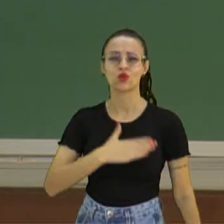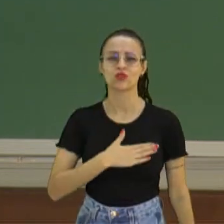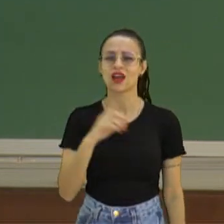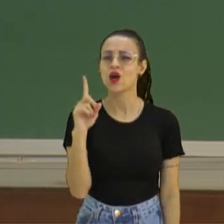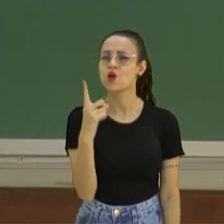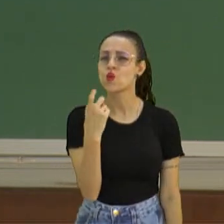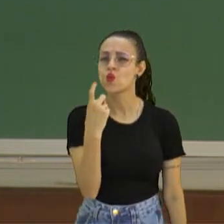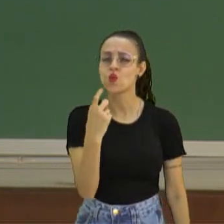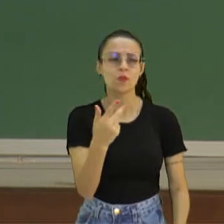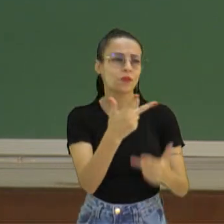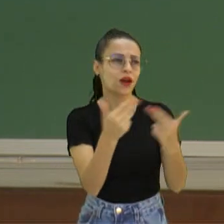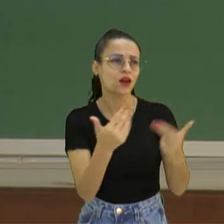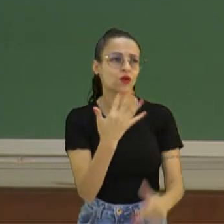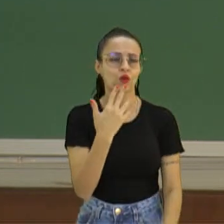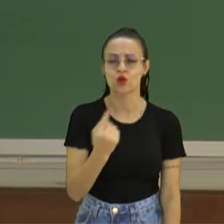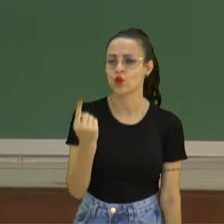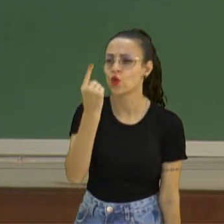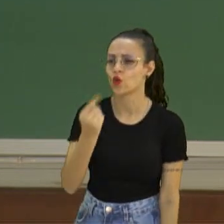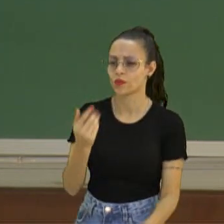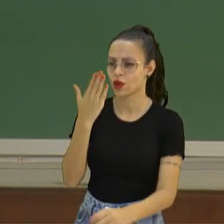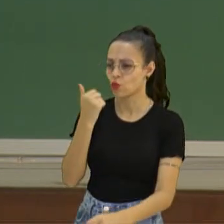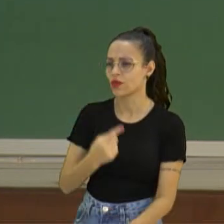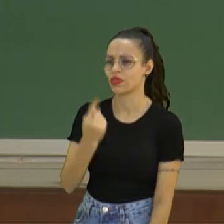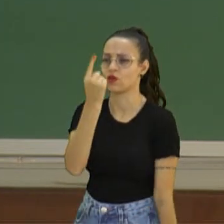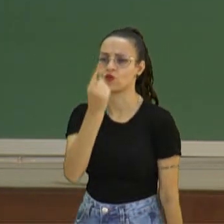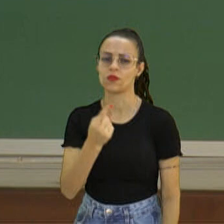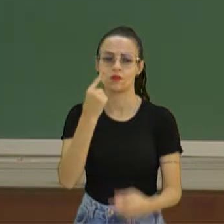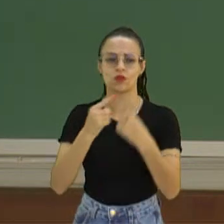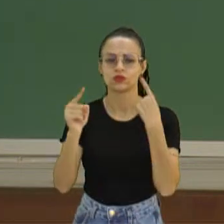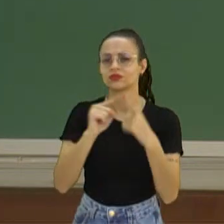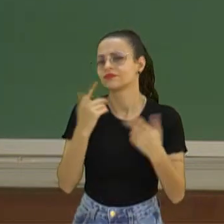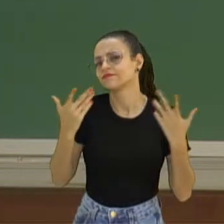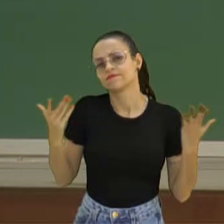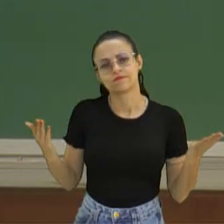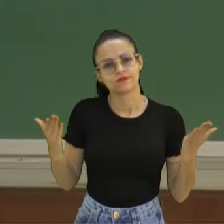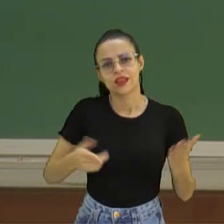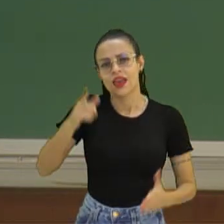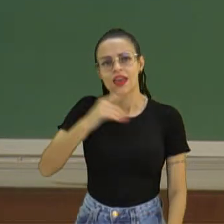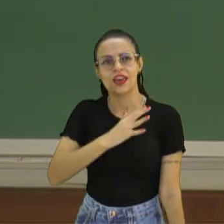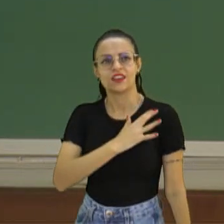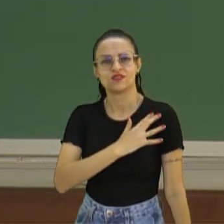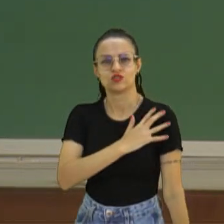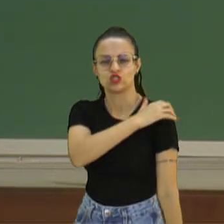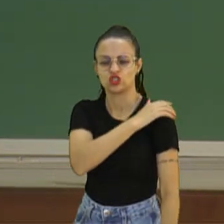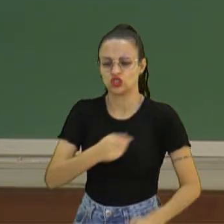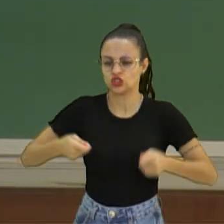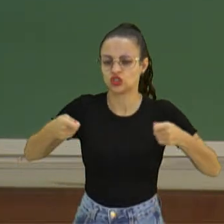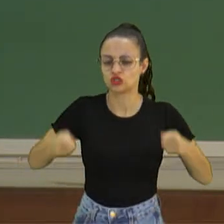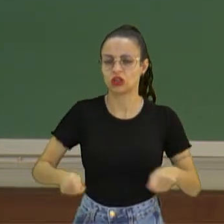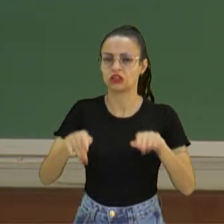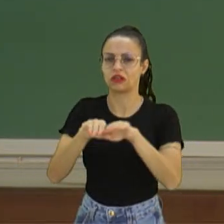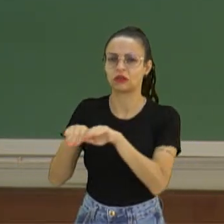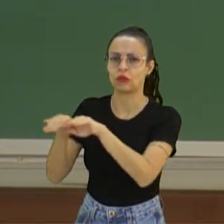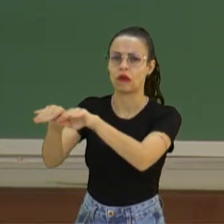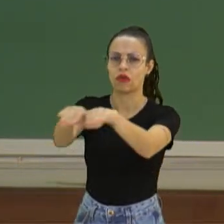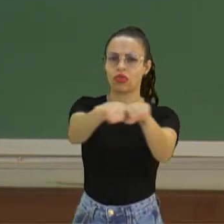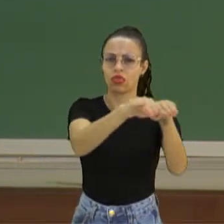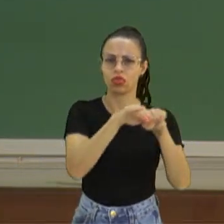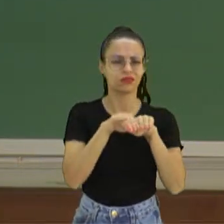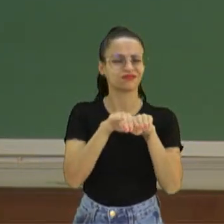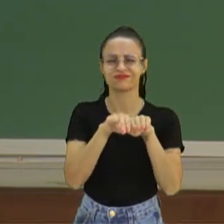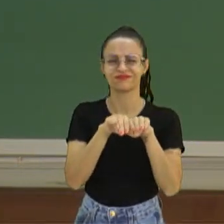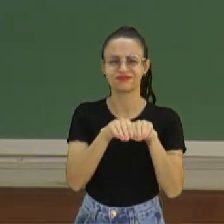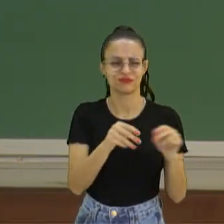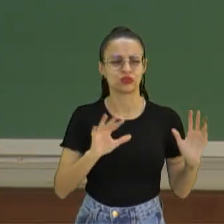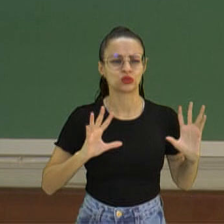prato de comida de uma única cor e um único tipo de música e seria uma ditadura é homogêneo ou seja